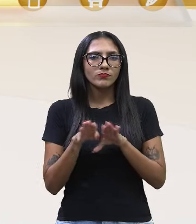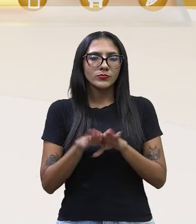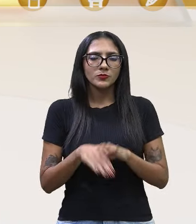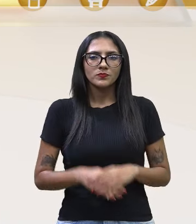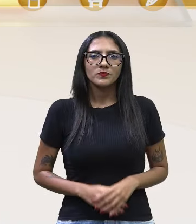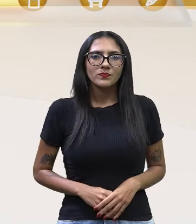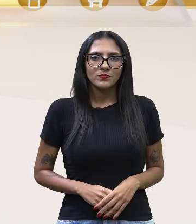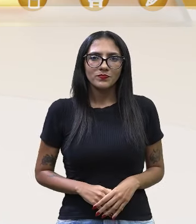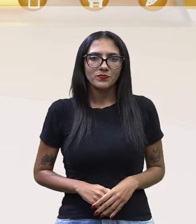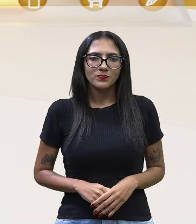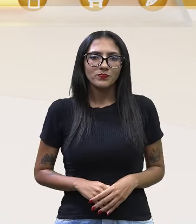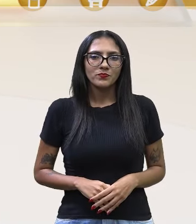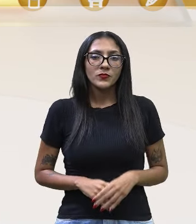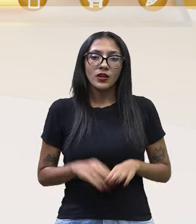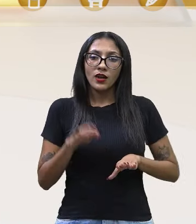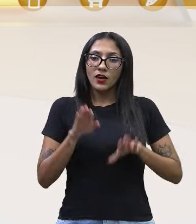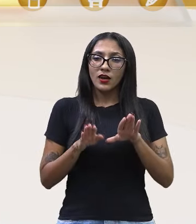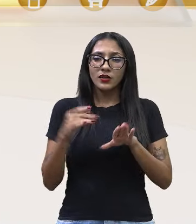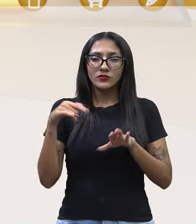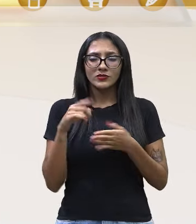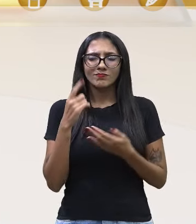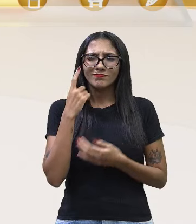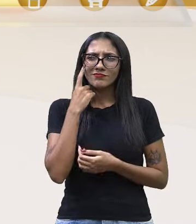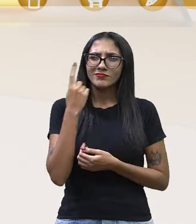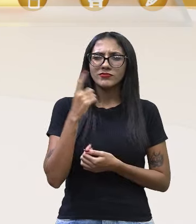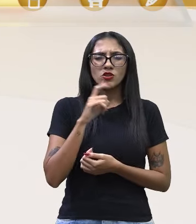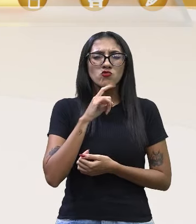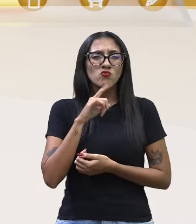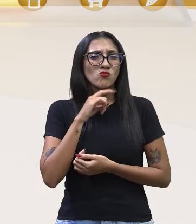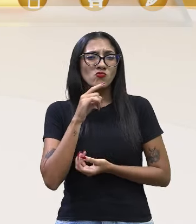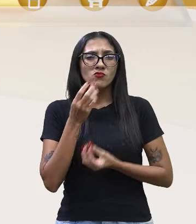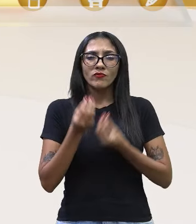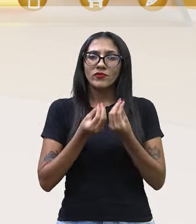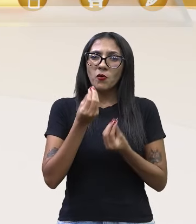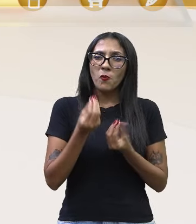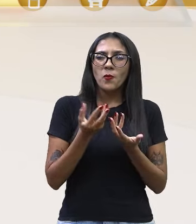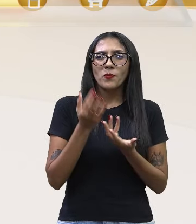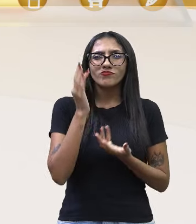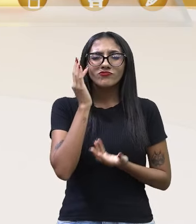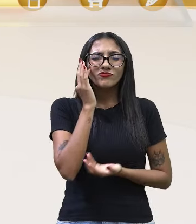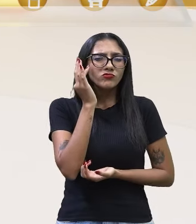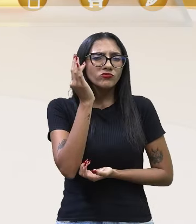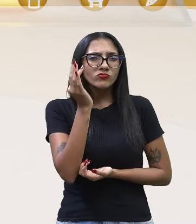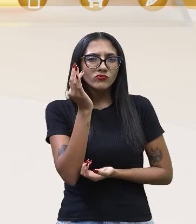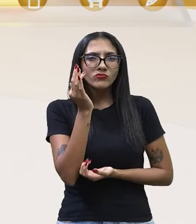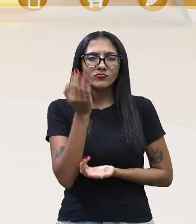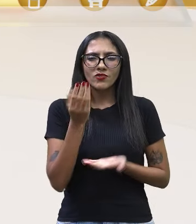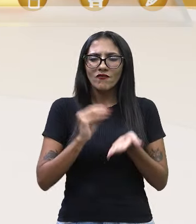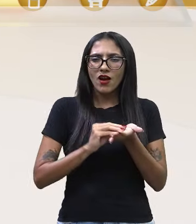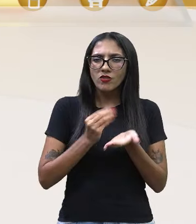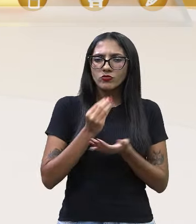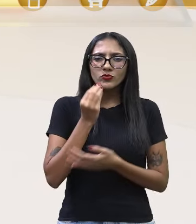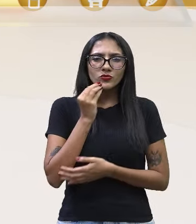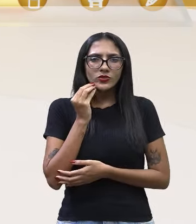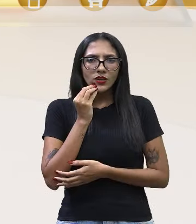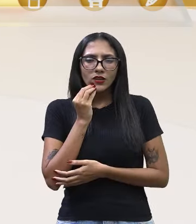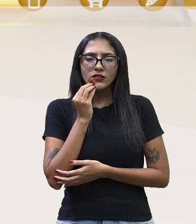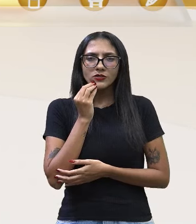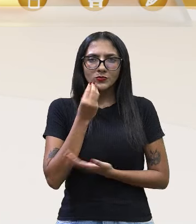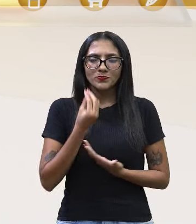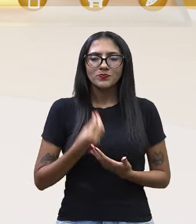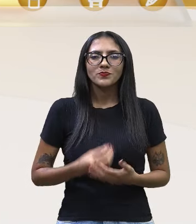isso às vezes nos trava em relação ao futuro a gente fica pensativo Mas é interessante lembrar que não tem essa notícia ruim né